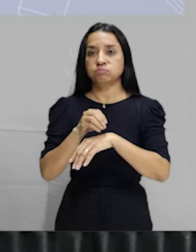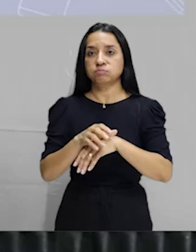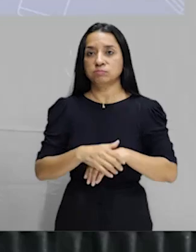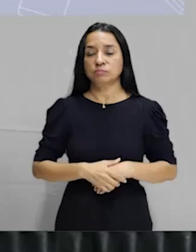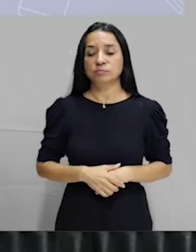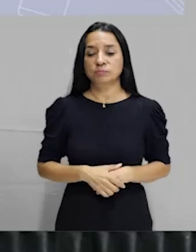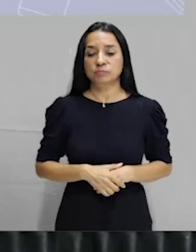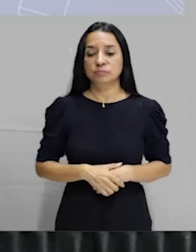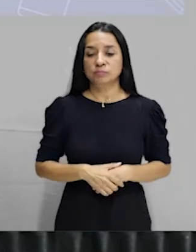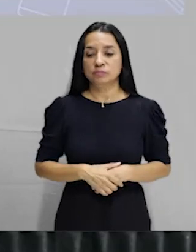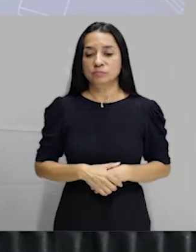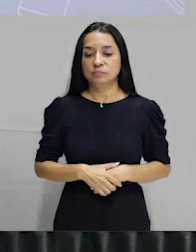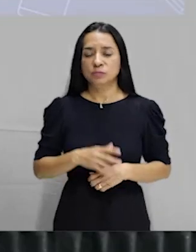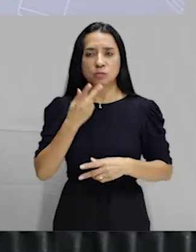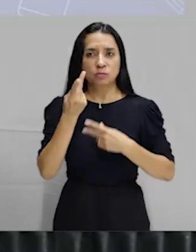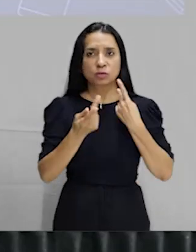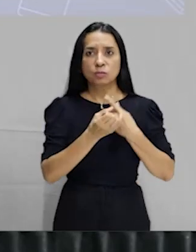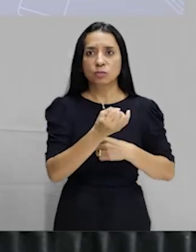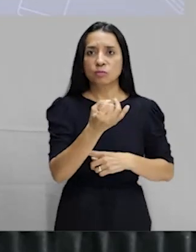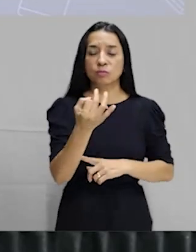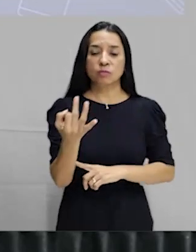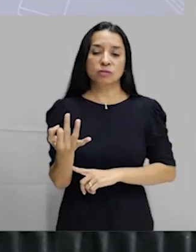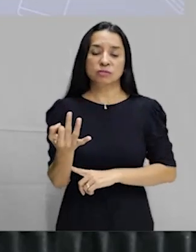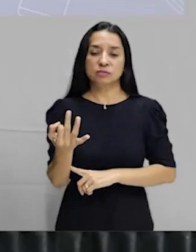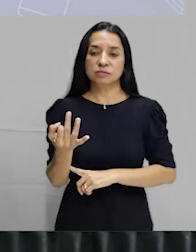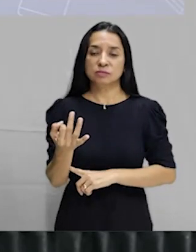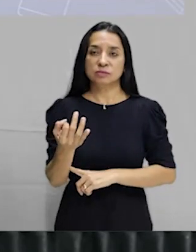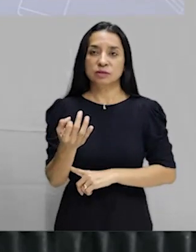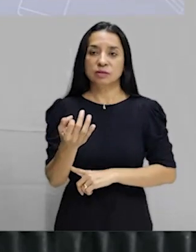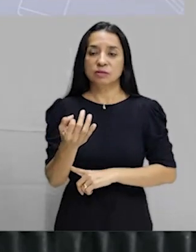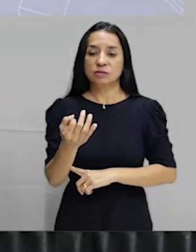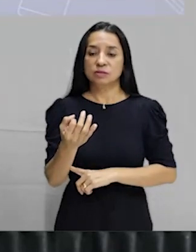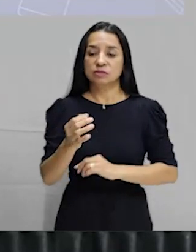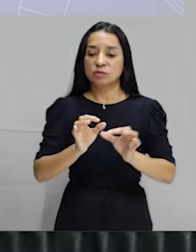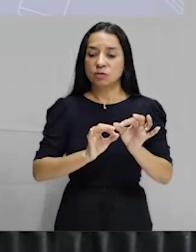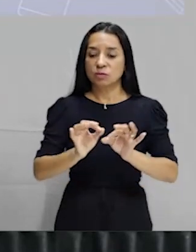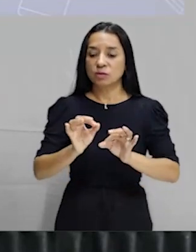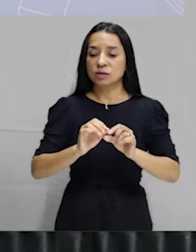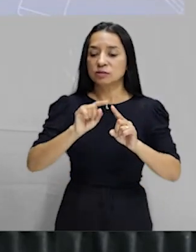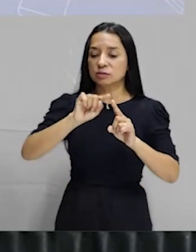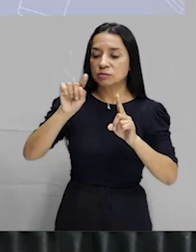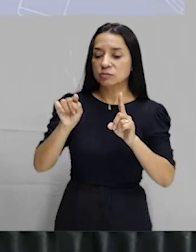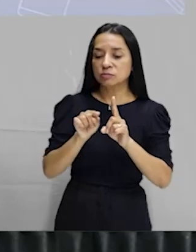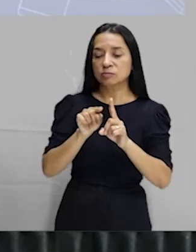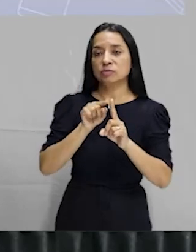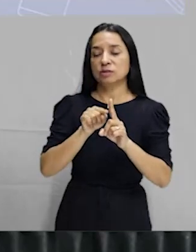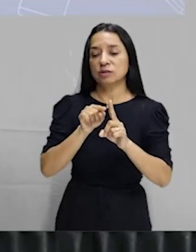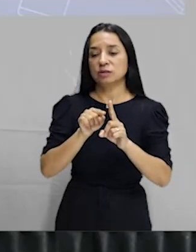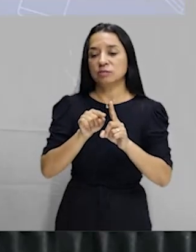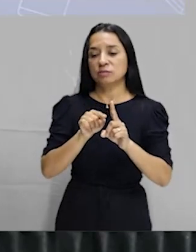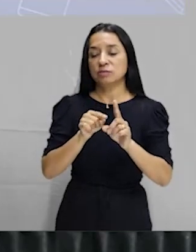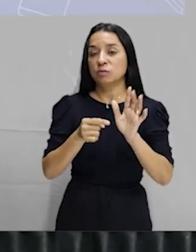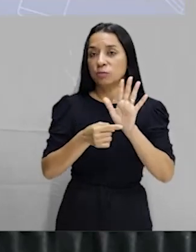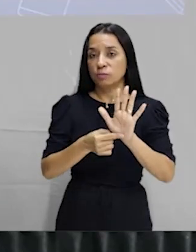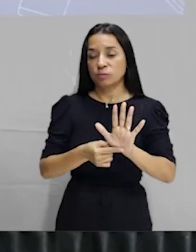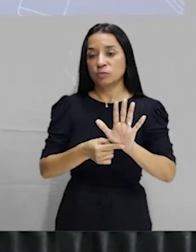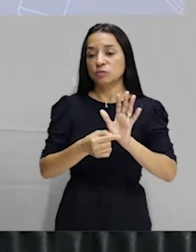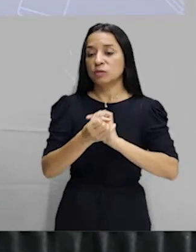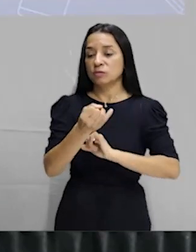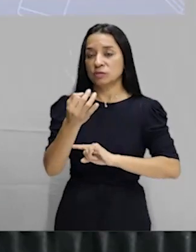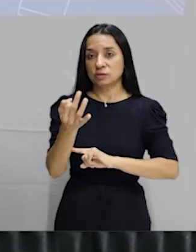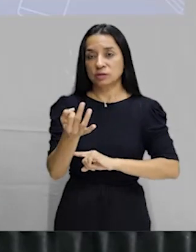disse quantos foram. Então, se você, na hora que estiver preenchendo lá o diagrama, como ele não afirmou aqui a quantidade, você vai colocar